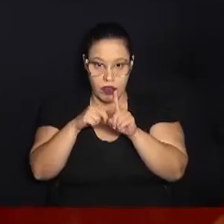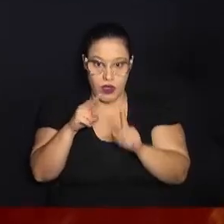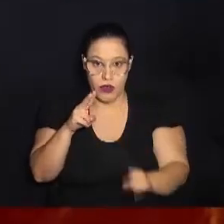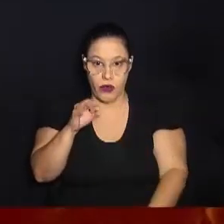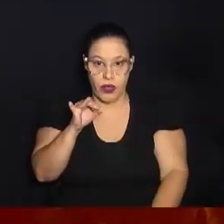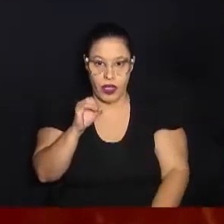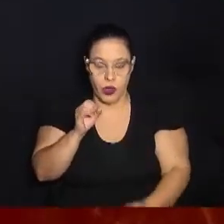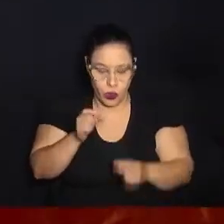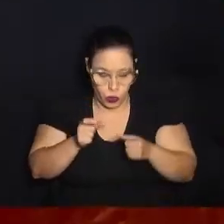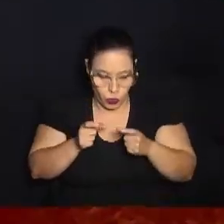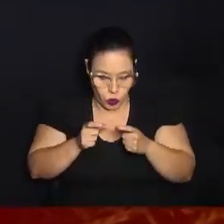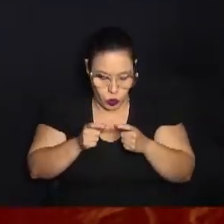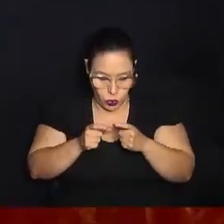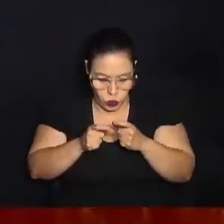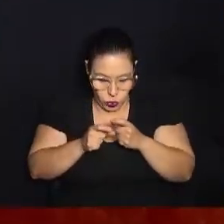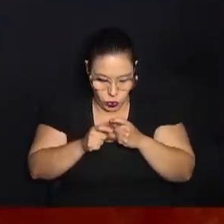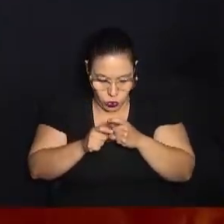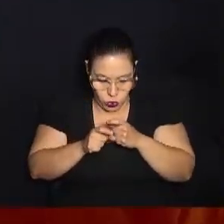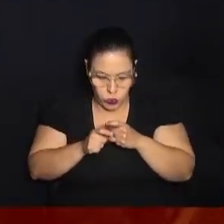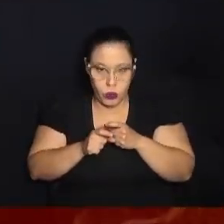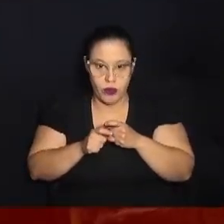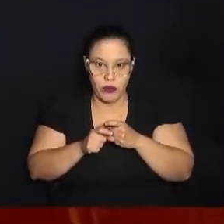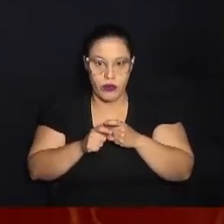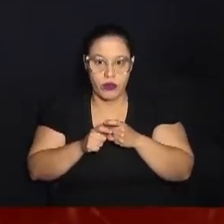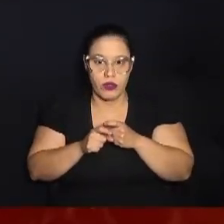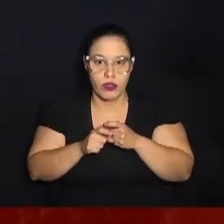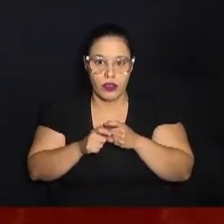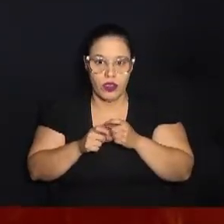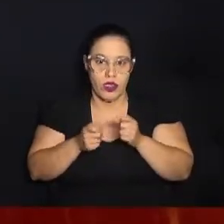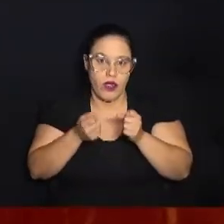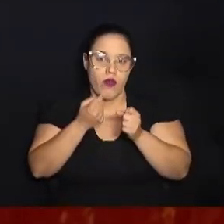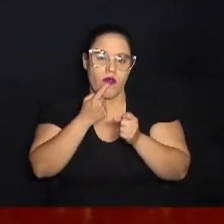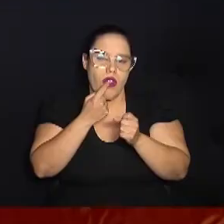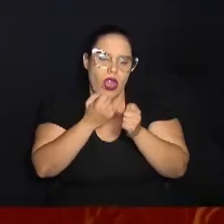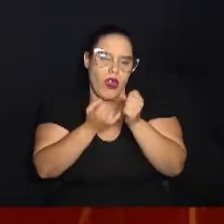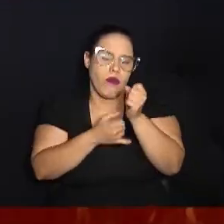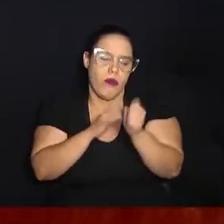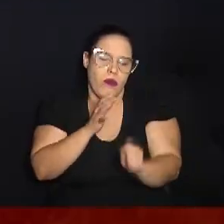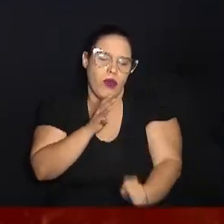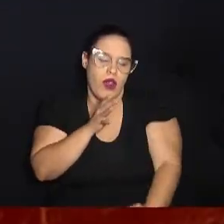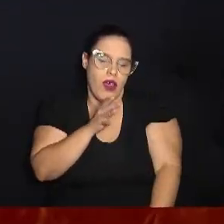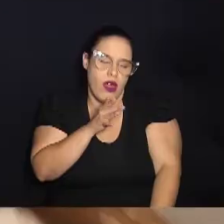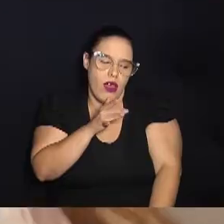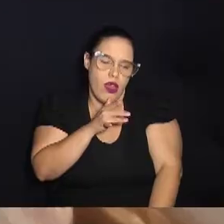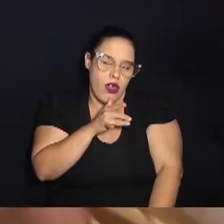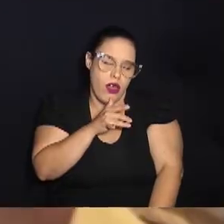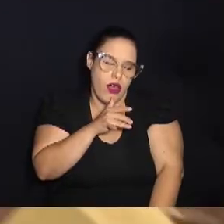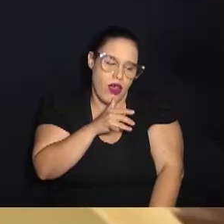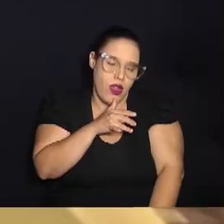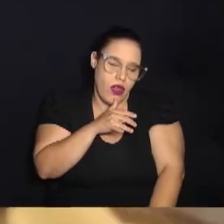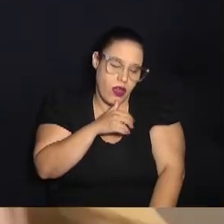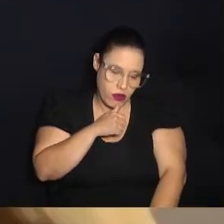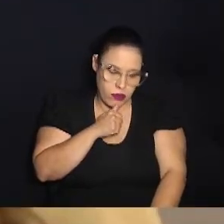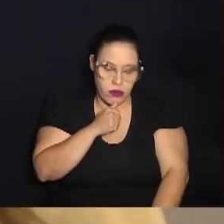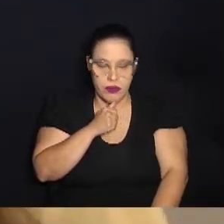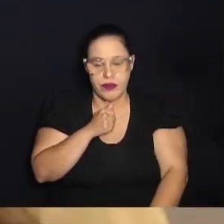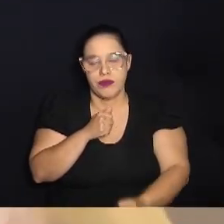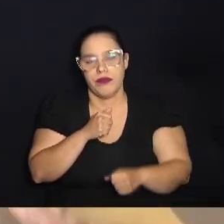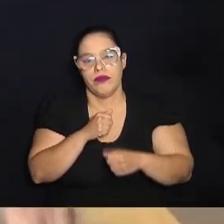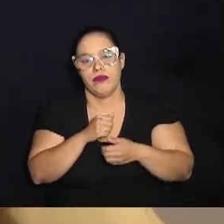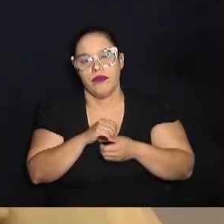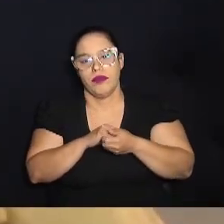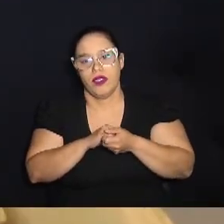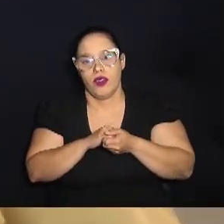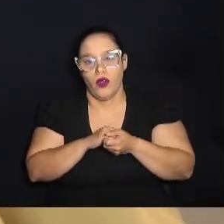vasos eles diminuem o tamanho deles, né? E com isso faz com que o sangue passe mais devagar e, ao mesmo tempo,